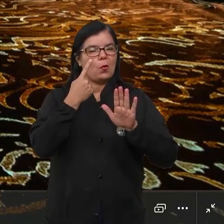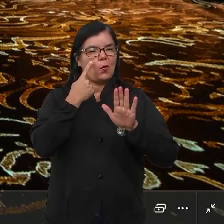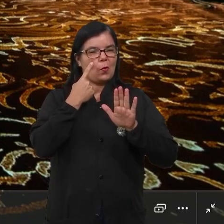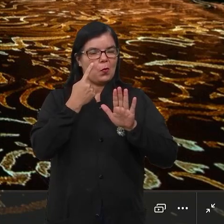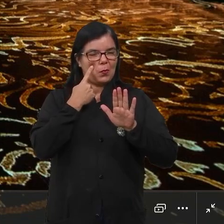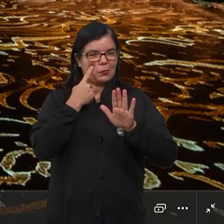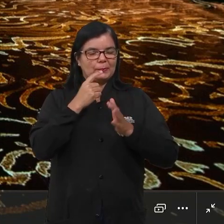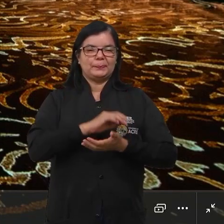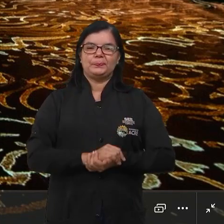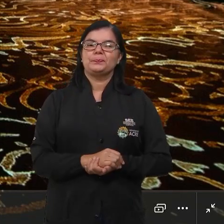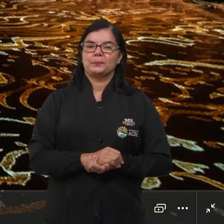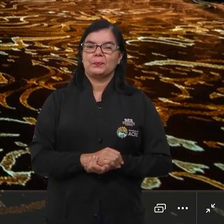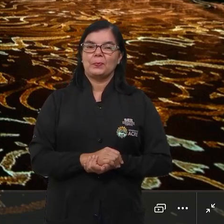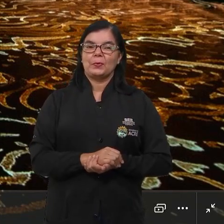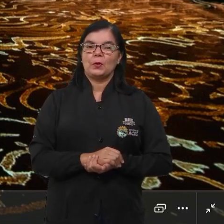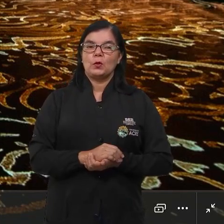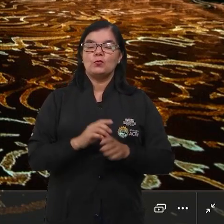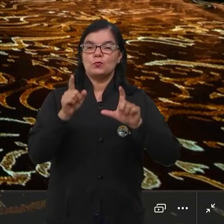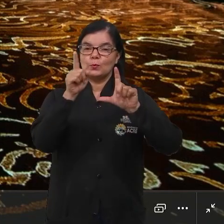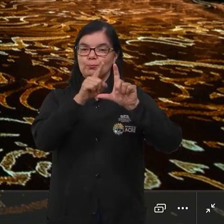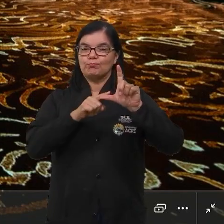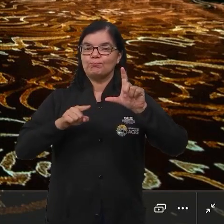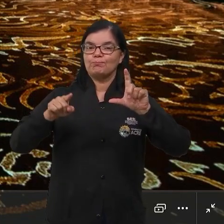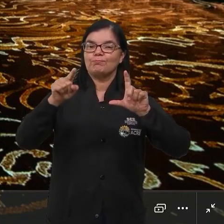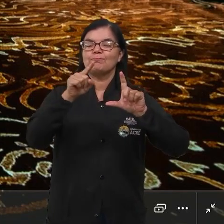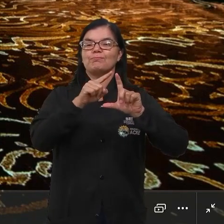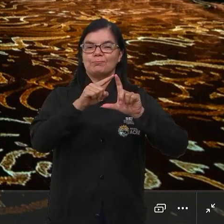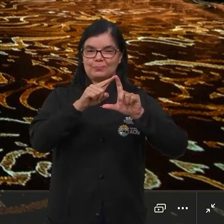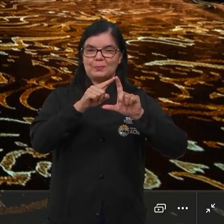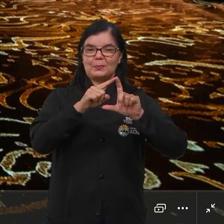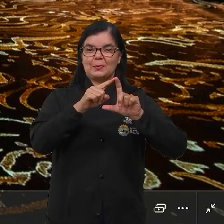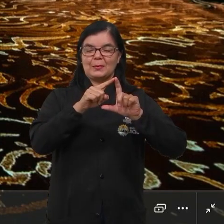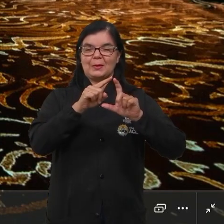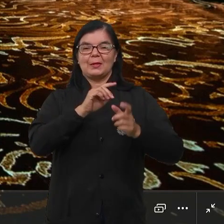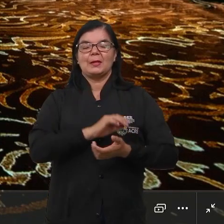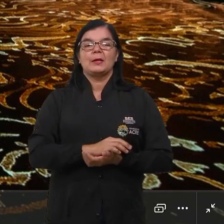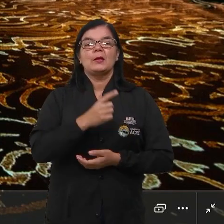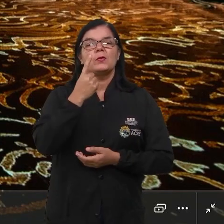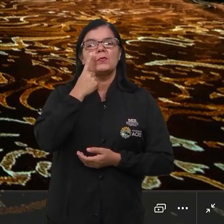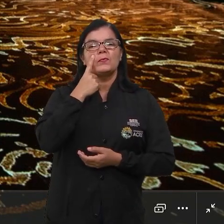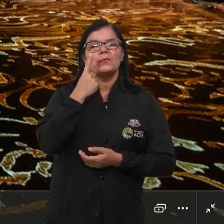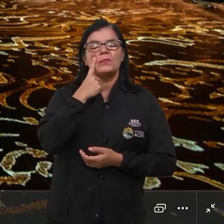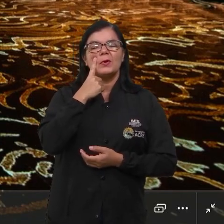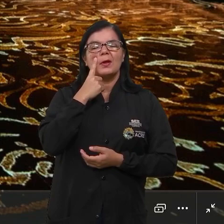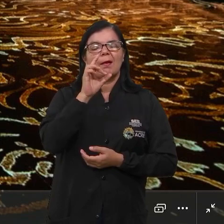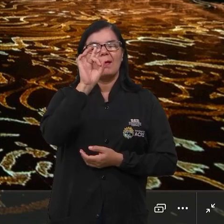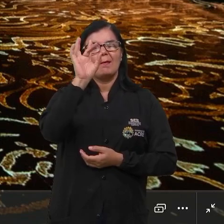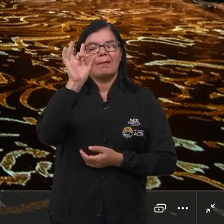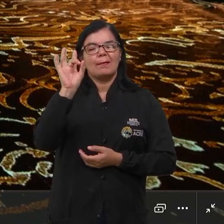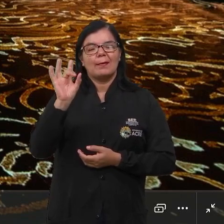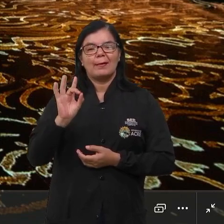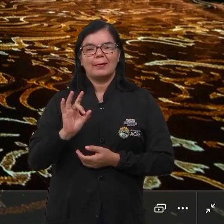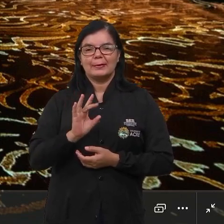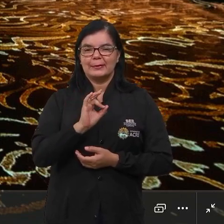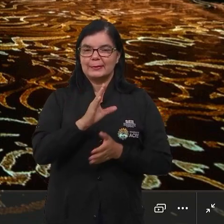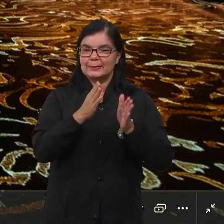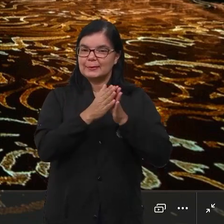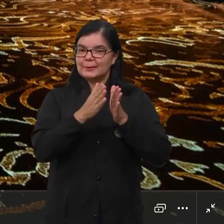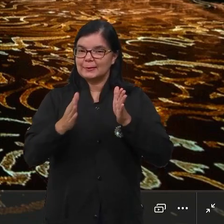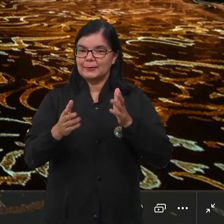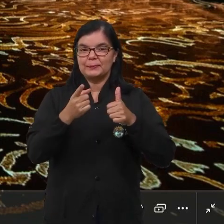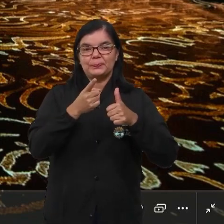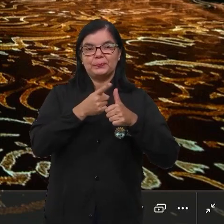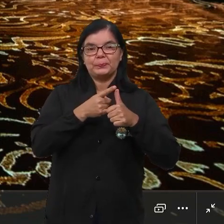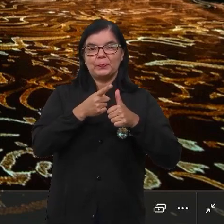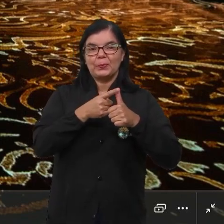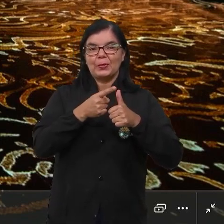o nosso infográfico, para você ver cada passo. A etapa 1